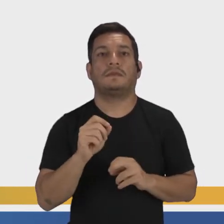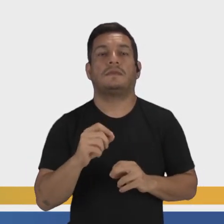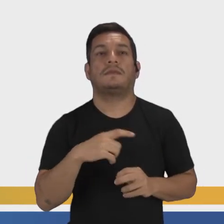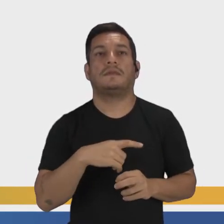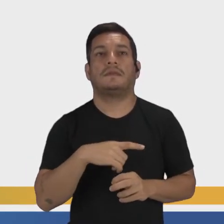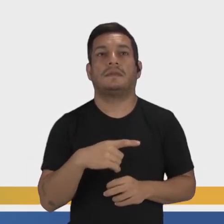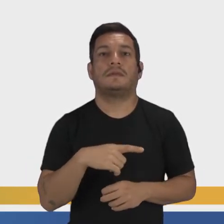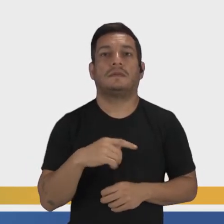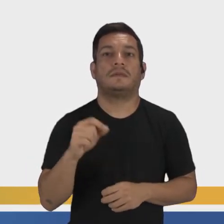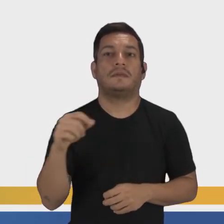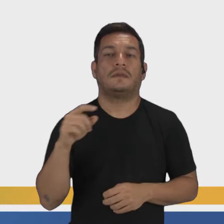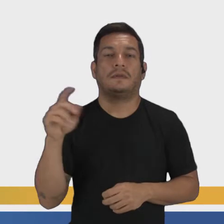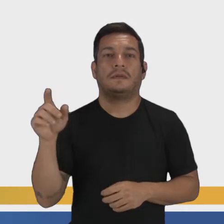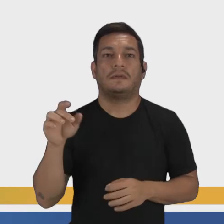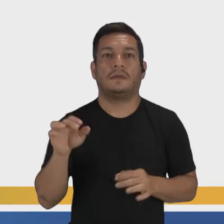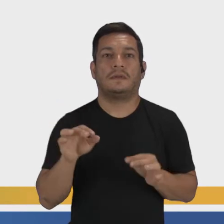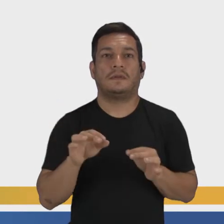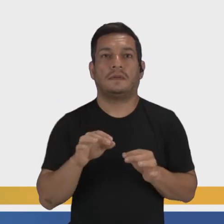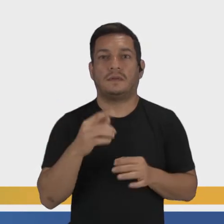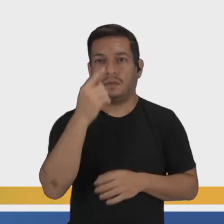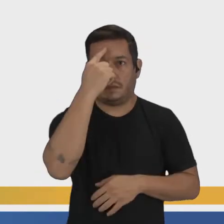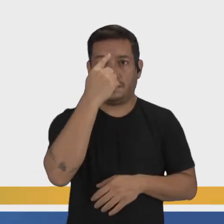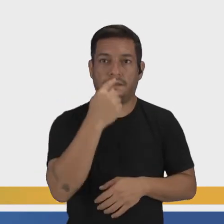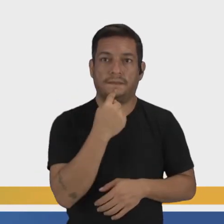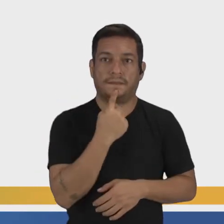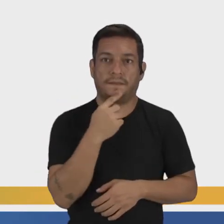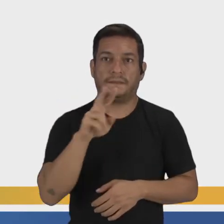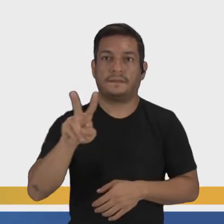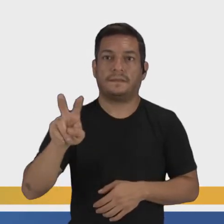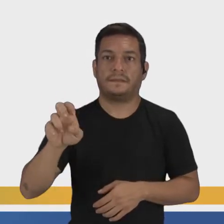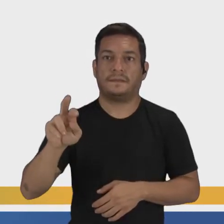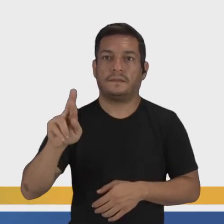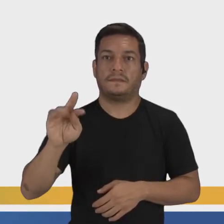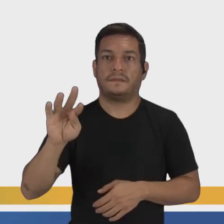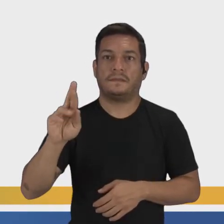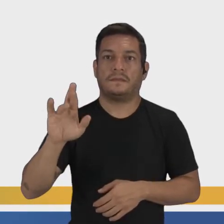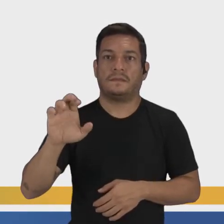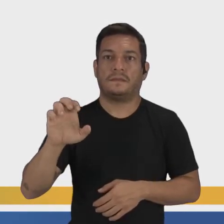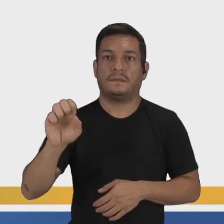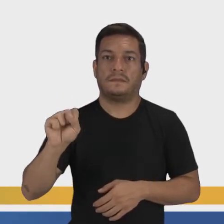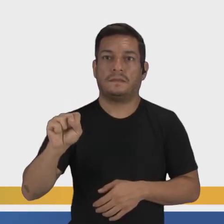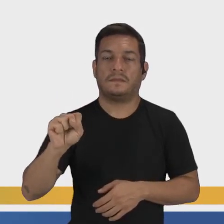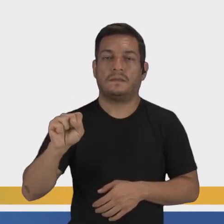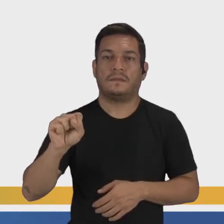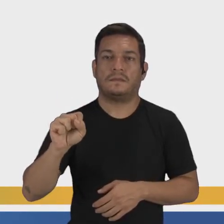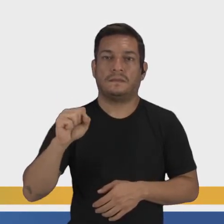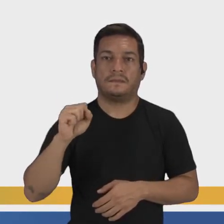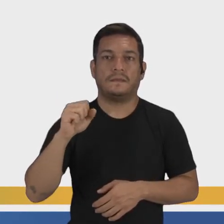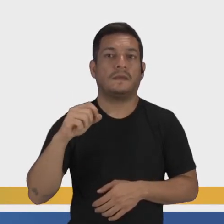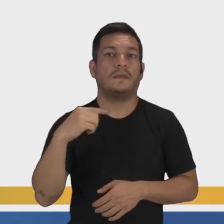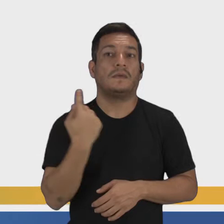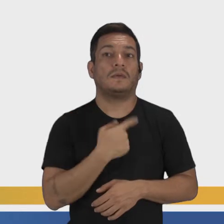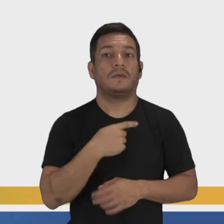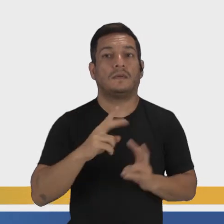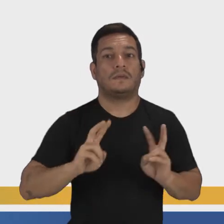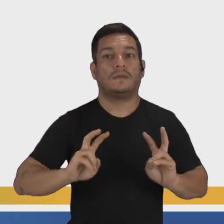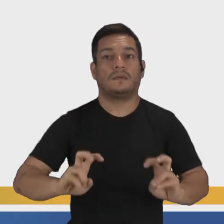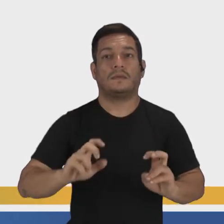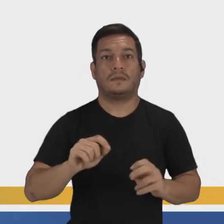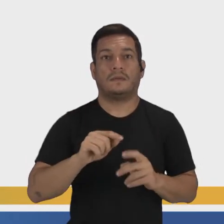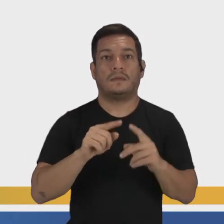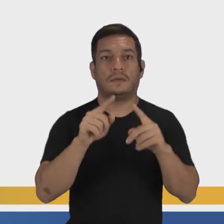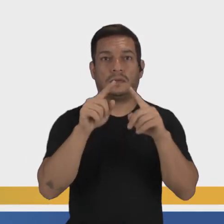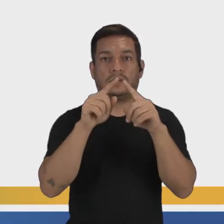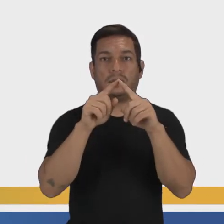temos aí no nosso diagrama, no nosso gráfico de vetores, olhando bem direitinho, nós vamos enxergar um